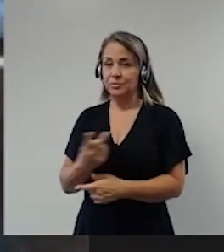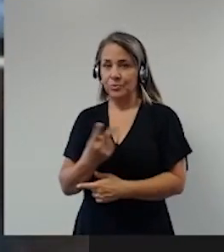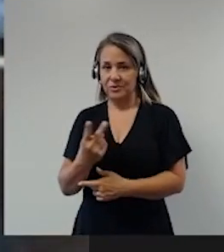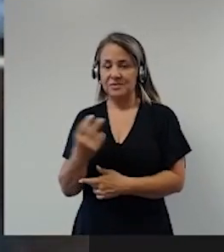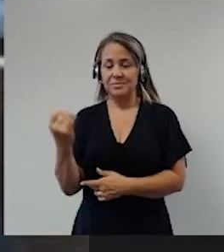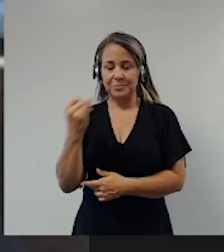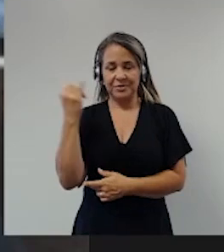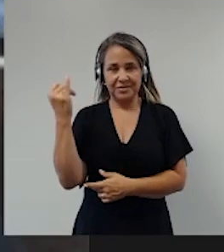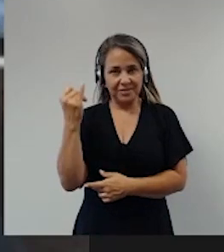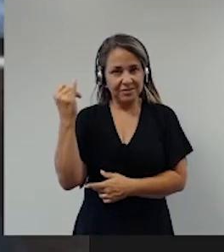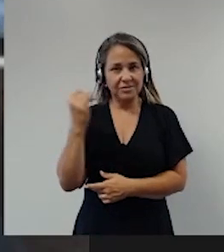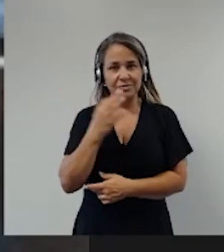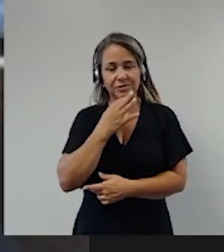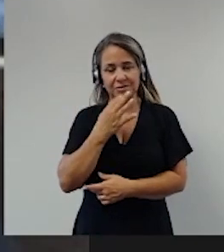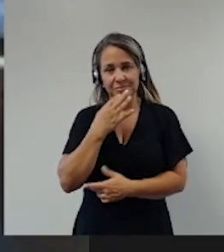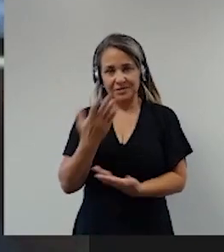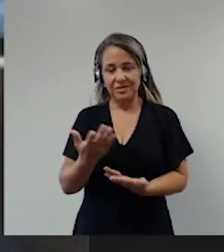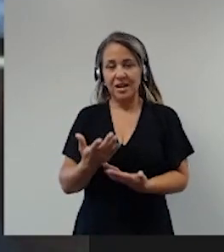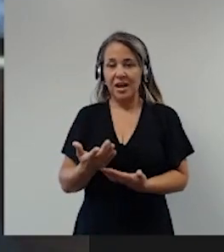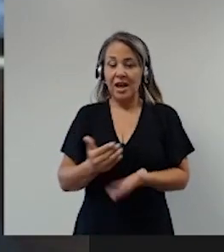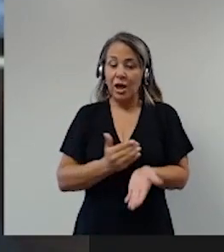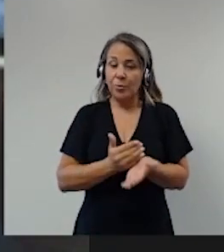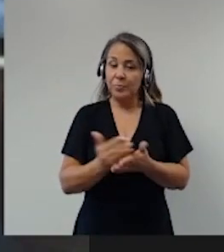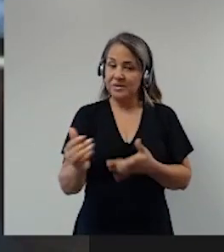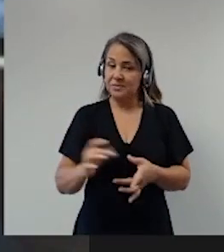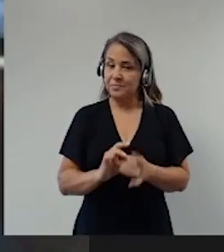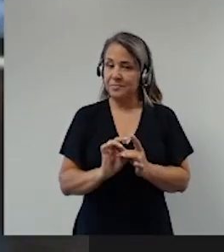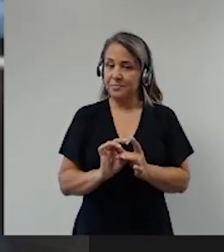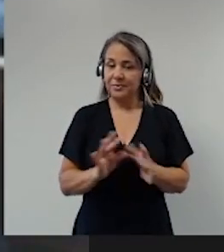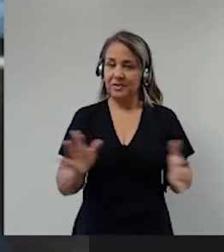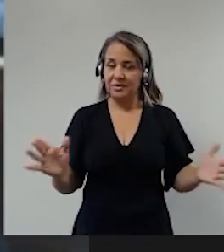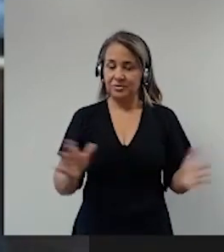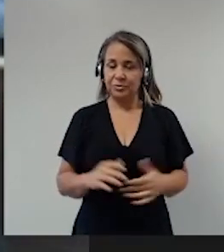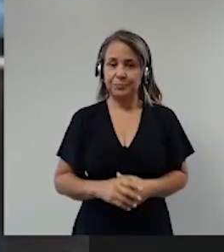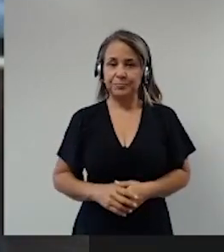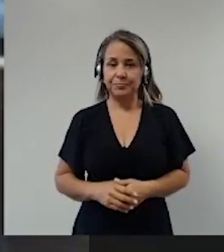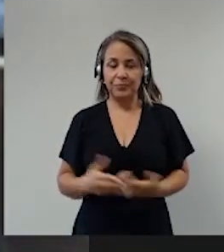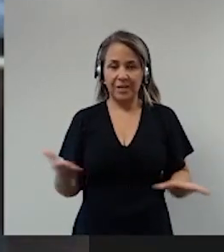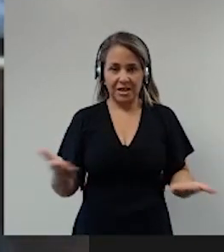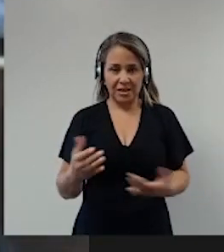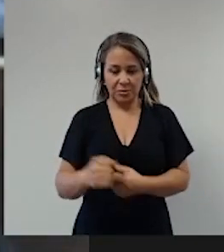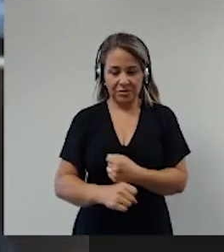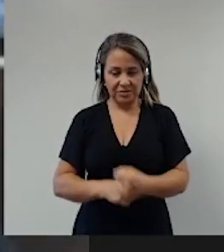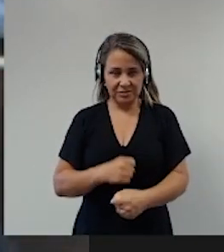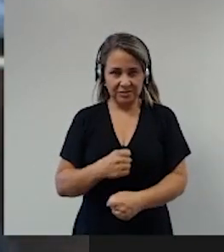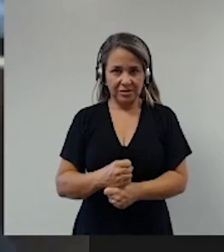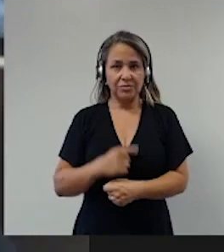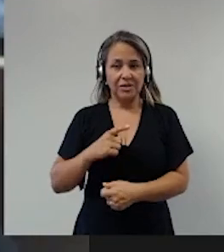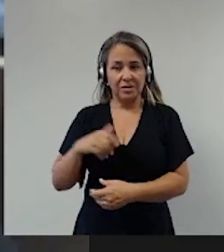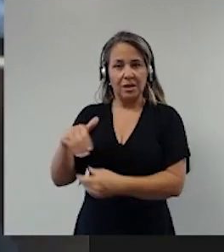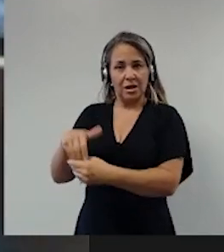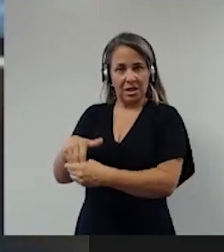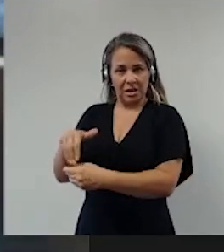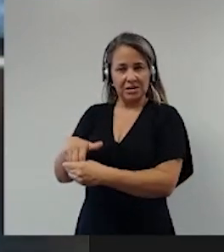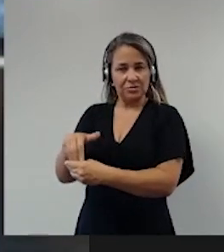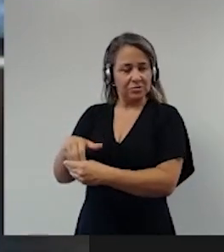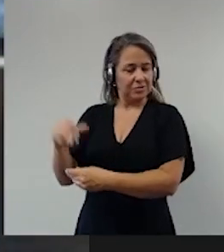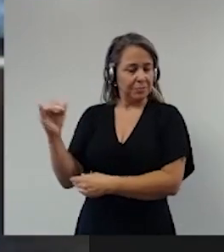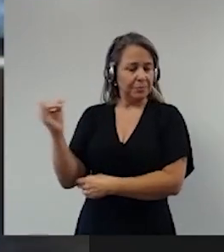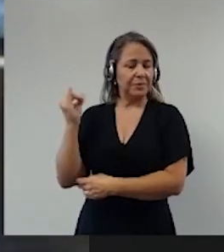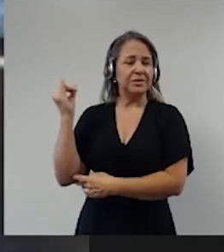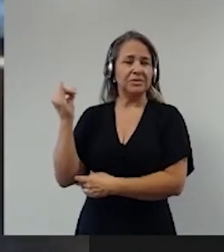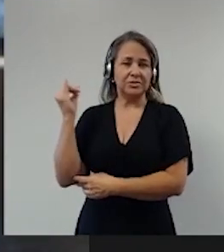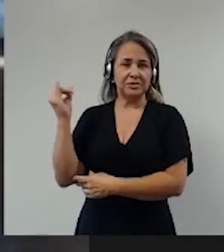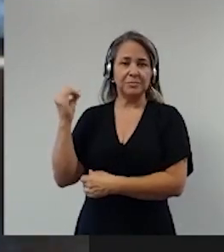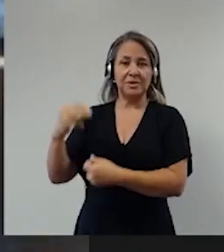constitucionalistas, o princípio democrático, que é o seguinte: a gente esse ano vai travar eleições importantíssimas,